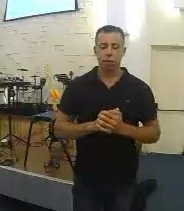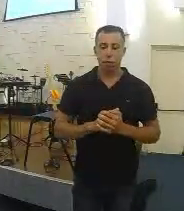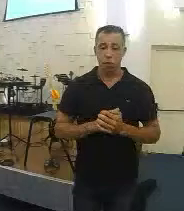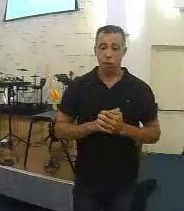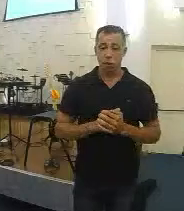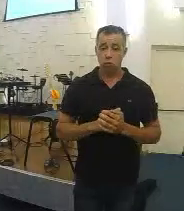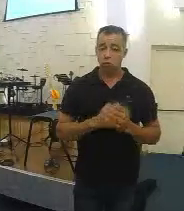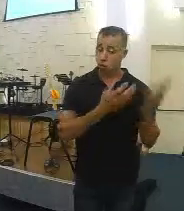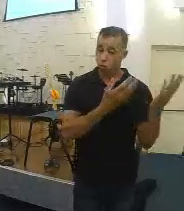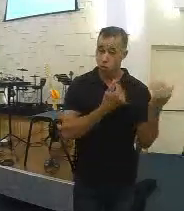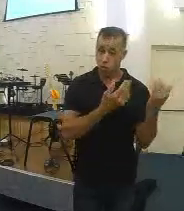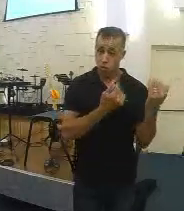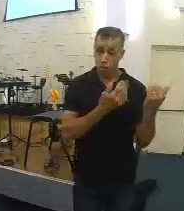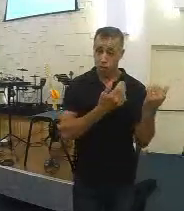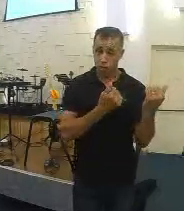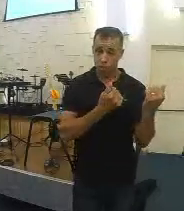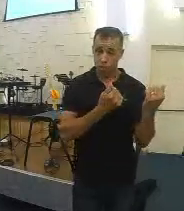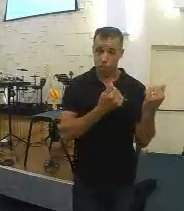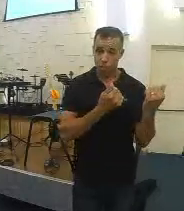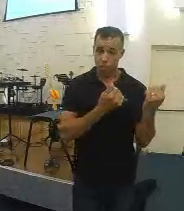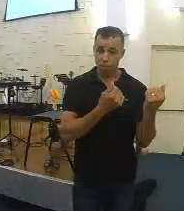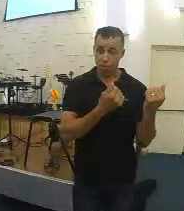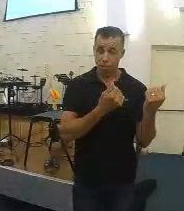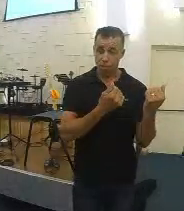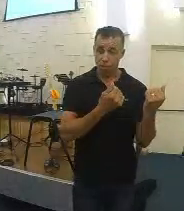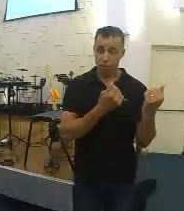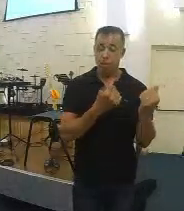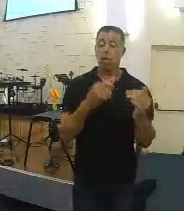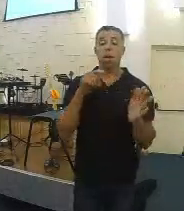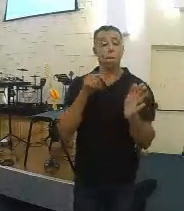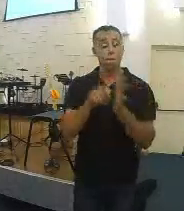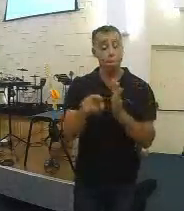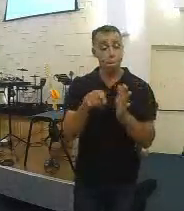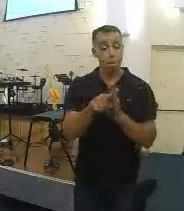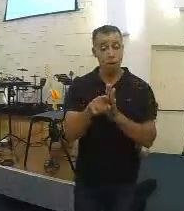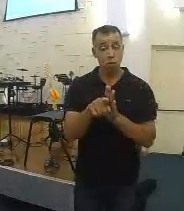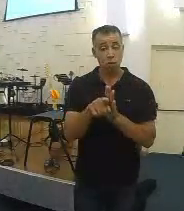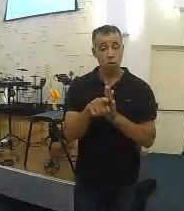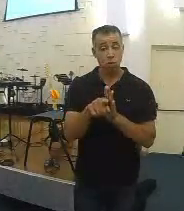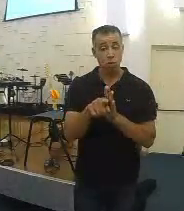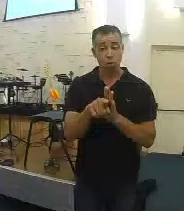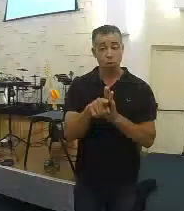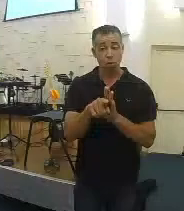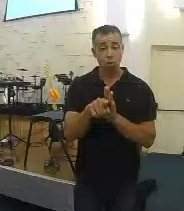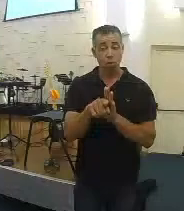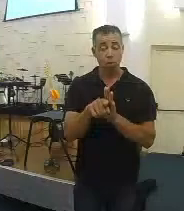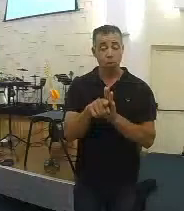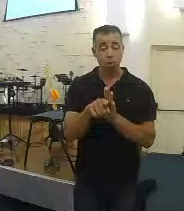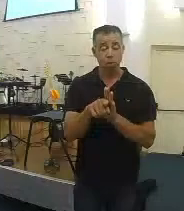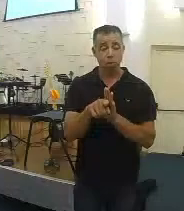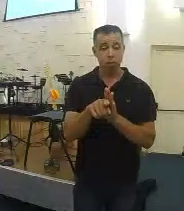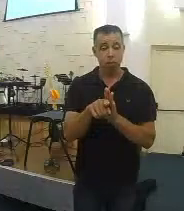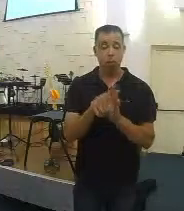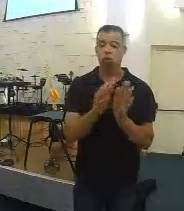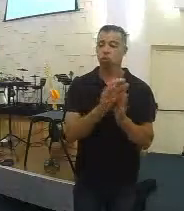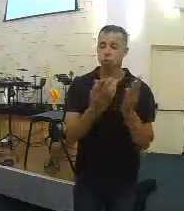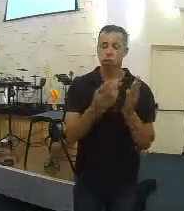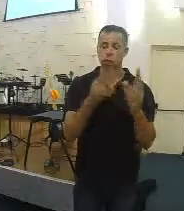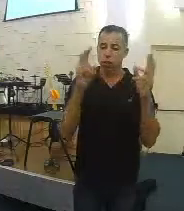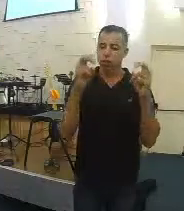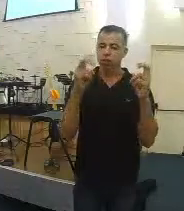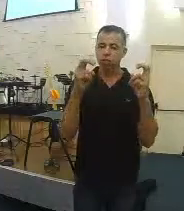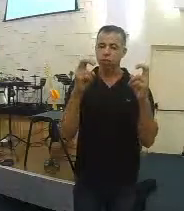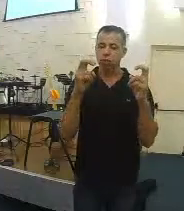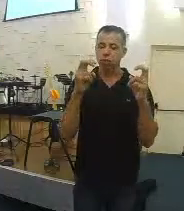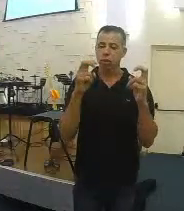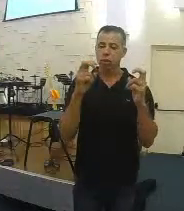a juventude que quero lançar a pergunta que, a meu ver, salta do texto bíblico lido agora: para onde você